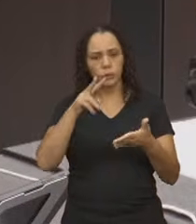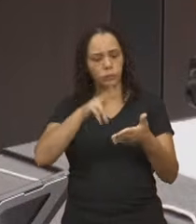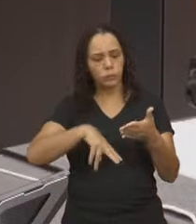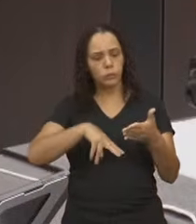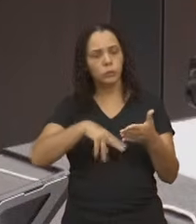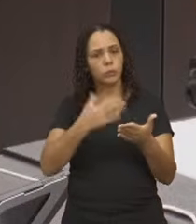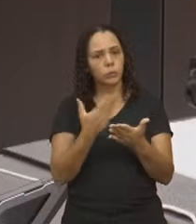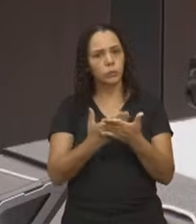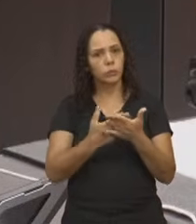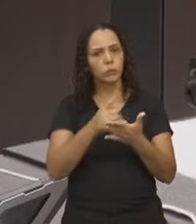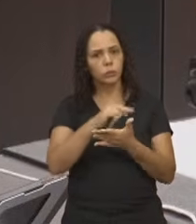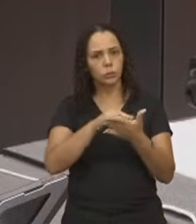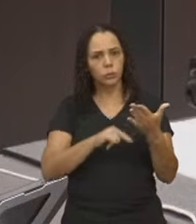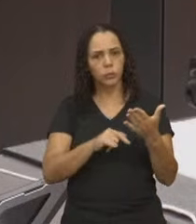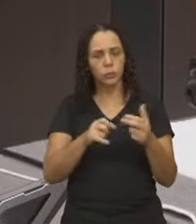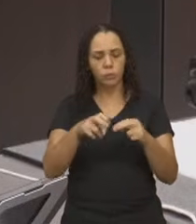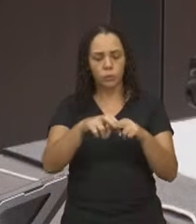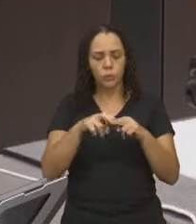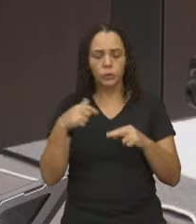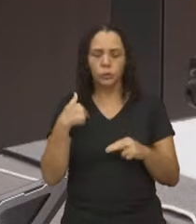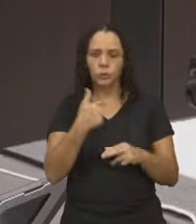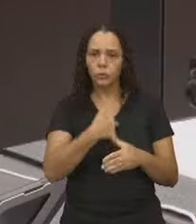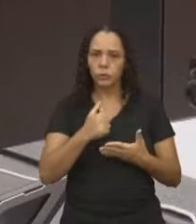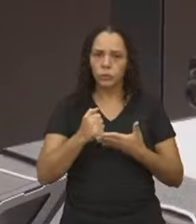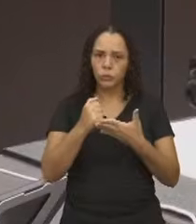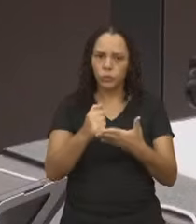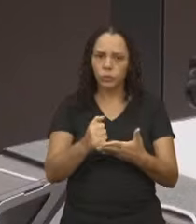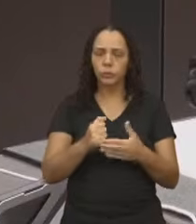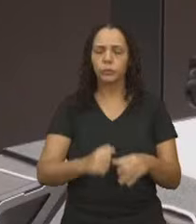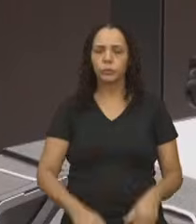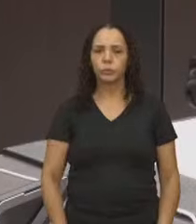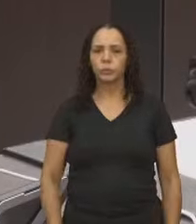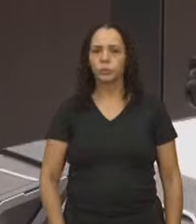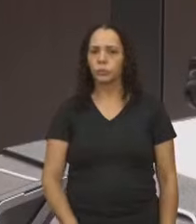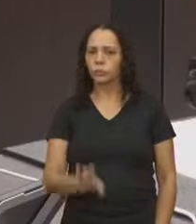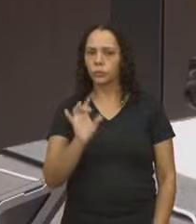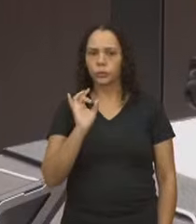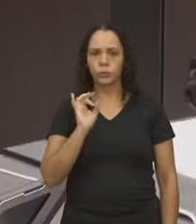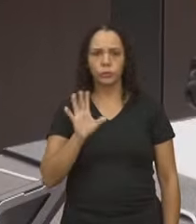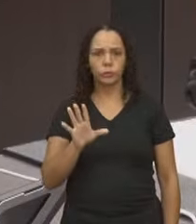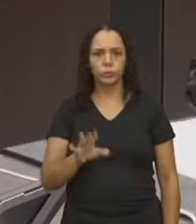isso, estamos fazendo parte aí desse grupo, tá bom? Só isso, presidente.